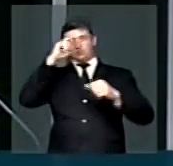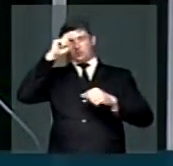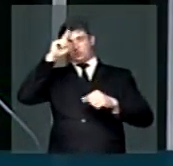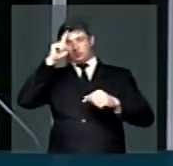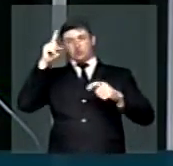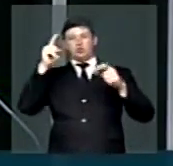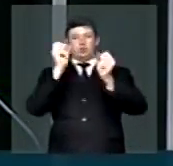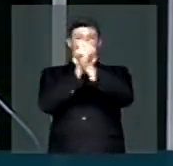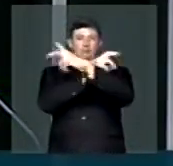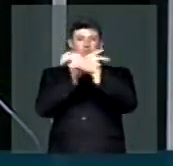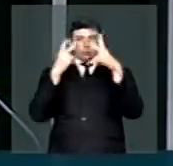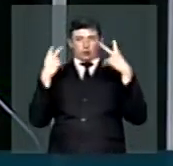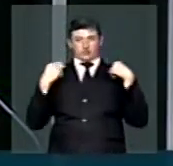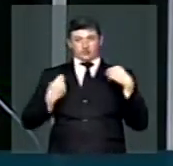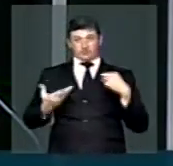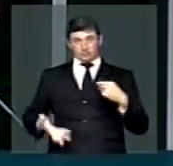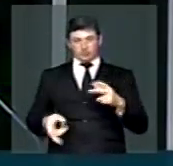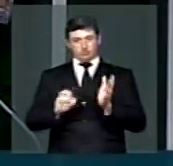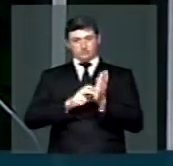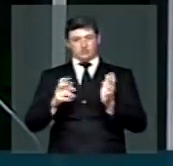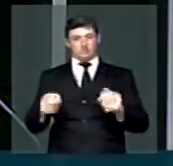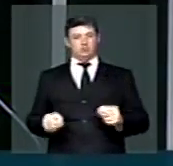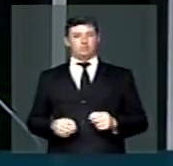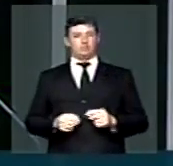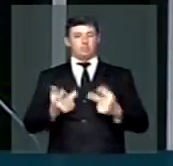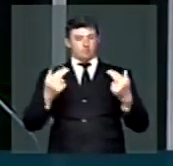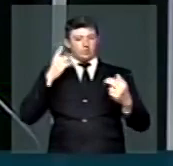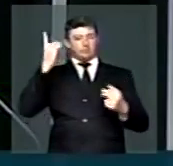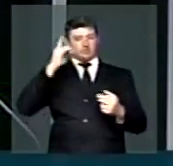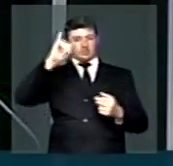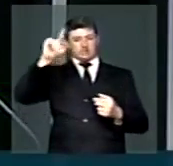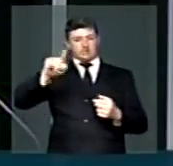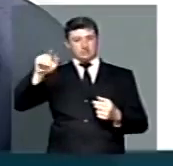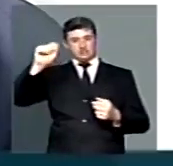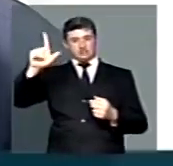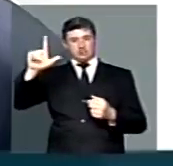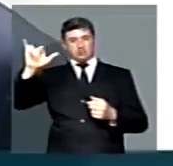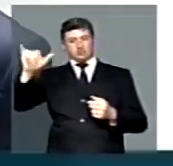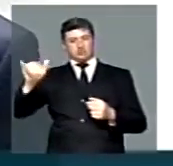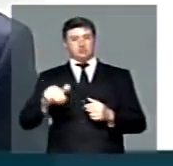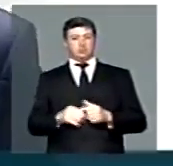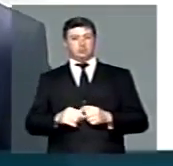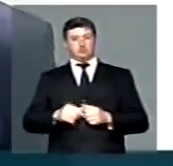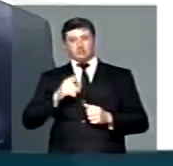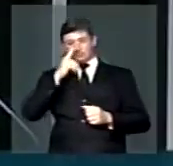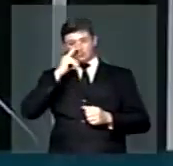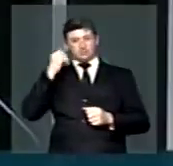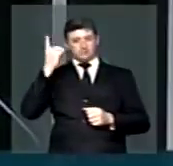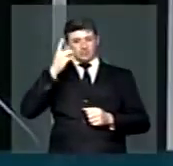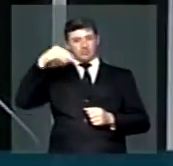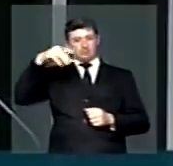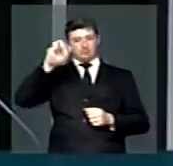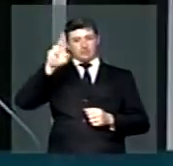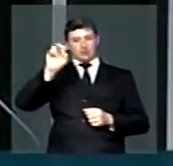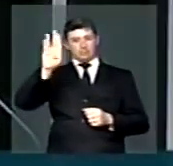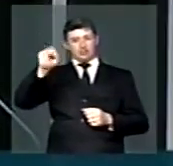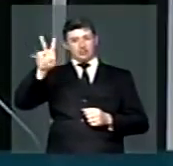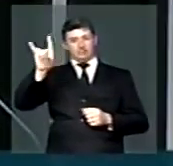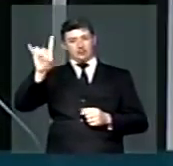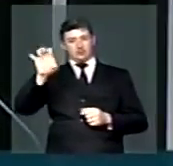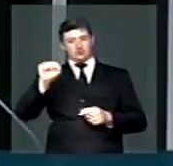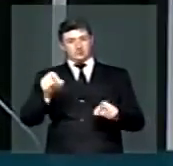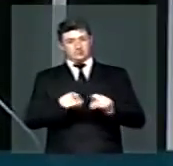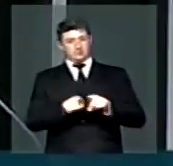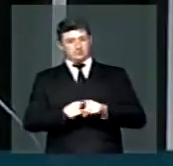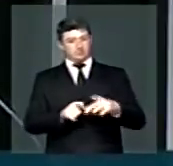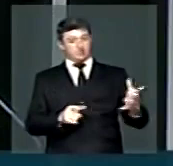estiveram aqui pela manhã, como Vossa Excelência o deputado Isalci, deputado Mauro Benevides. Agora à tarde